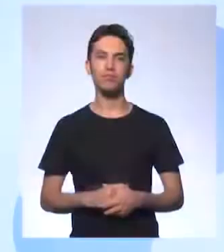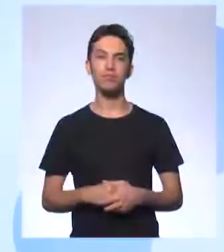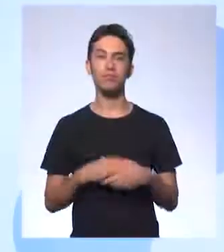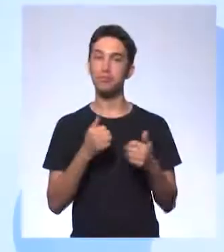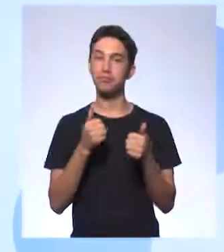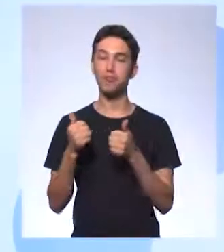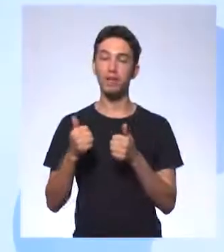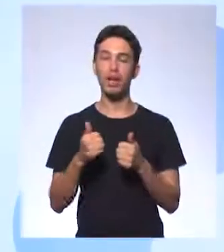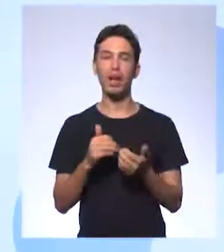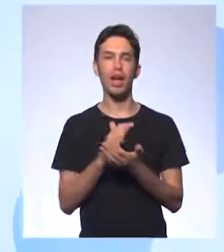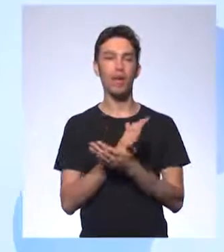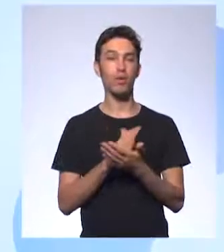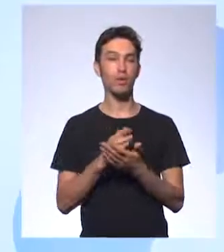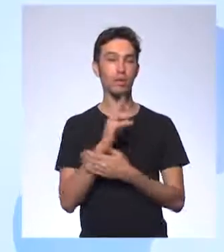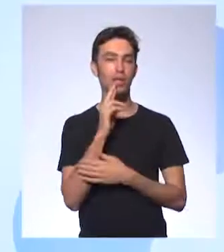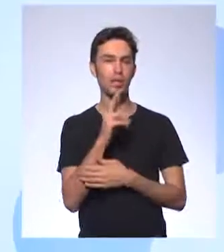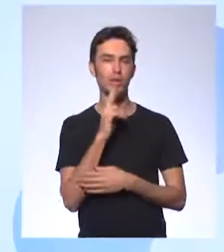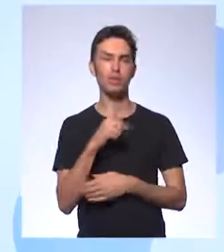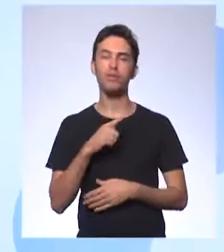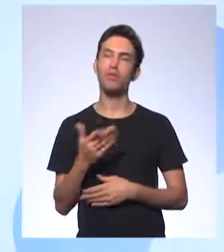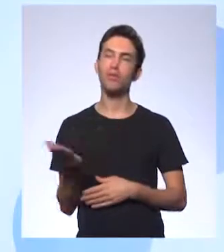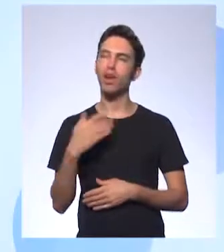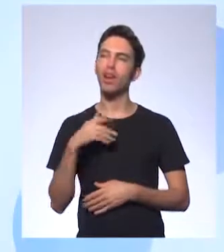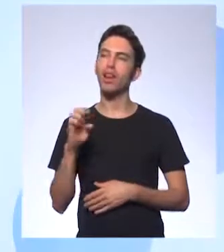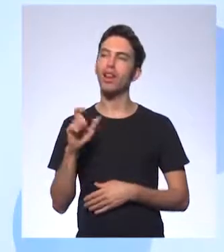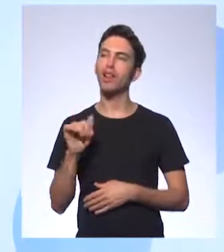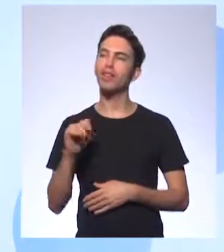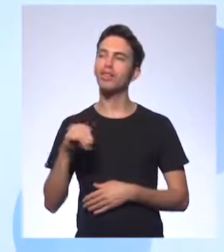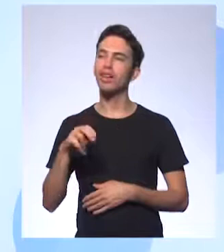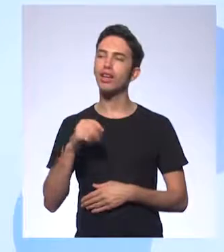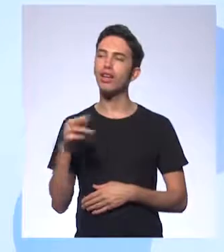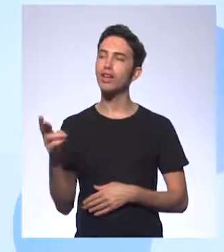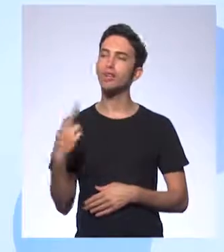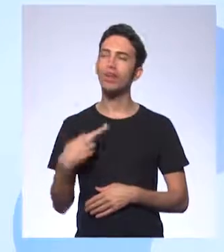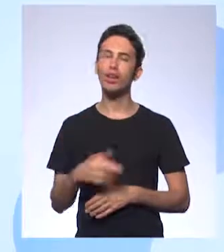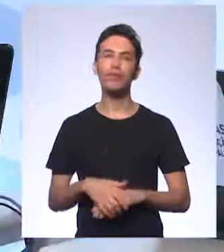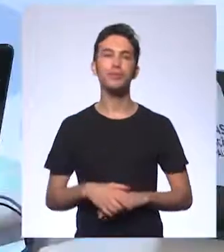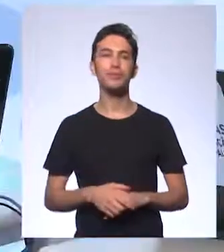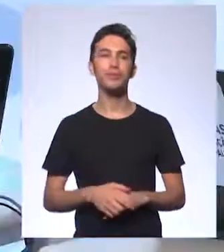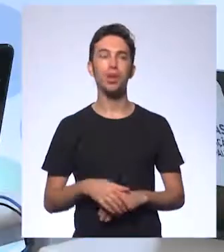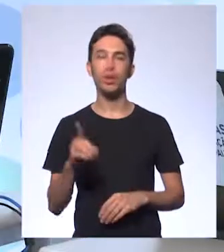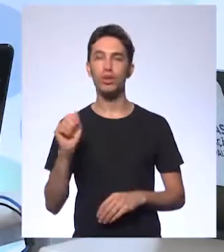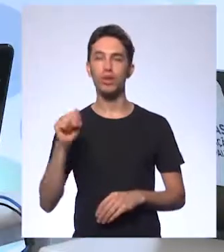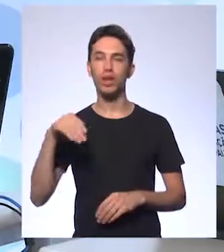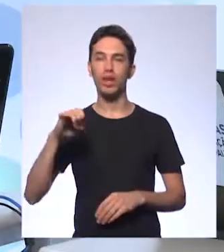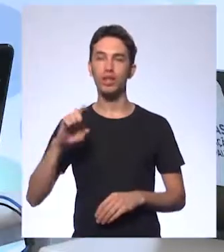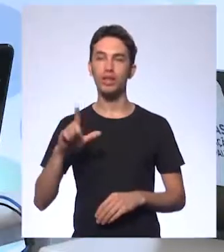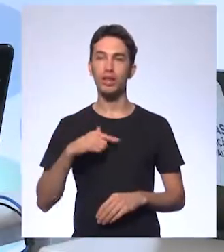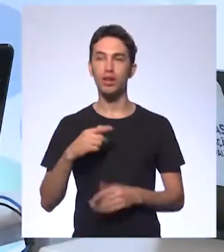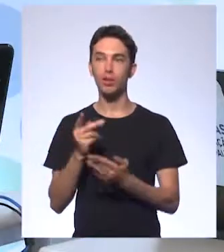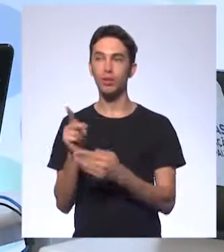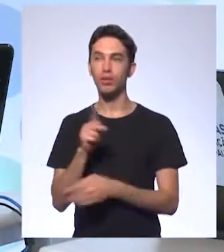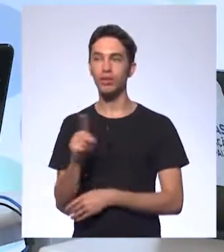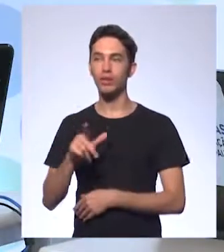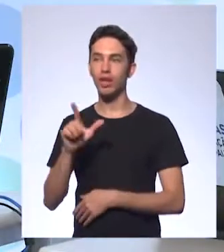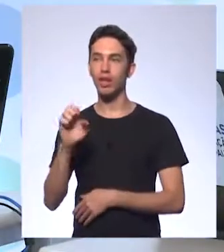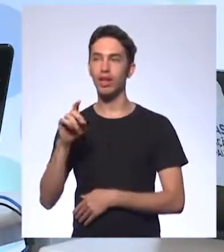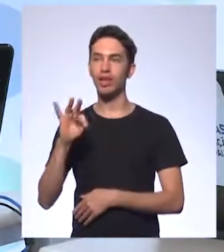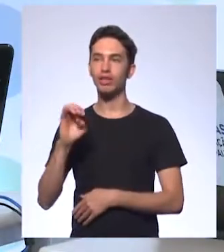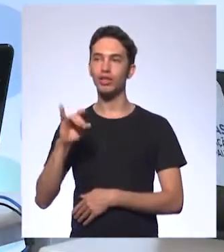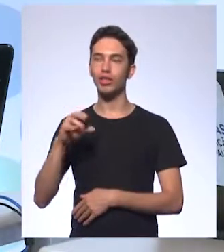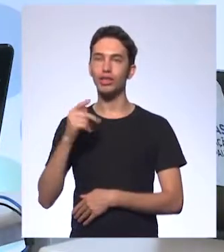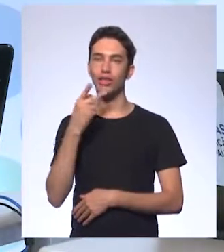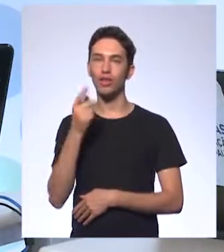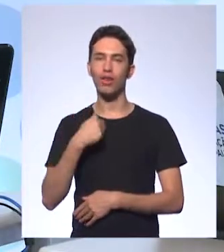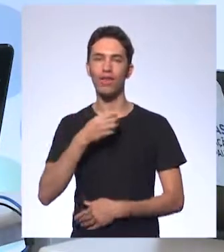Muito bem, algumas respostas. Então, bora lá. Elaine, o que colocaram aí? Vamos lá. O Daniel, da professora Letícia, disse: